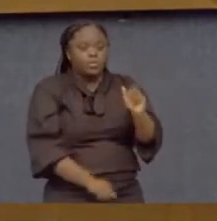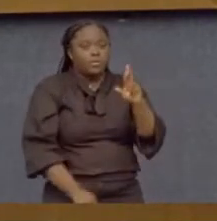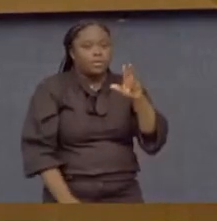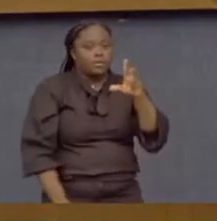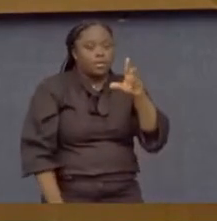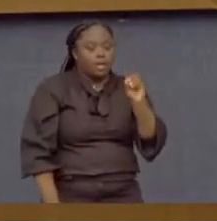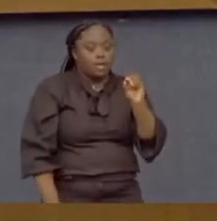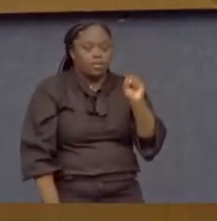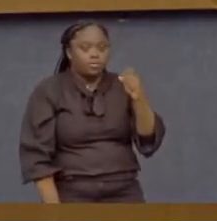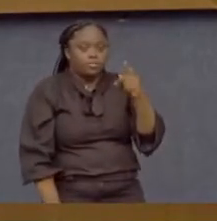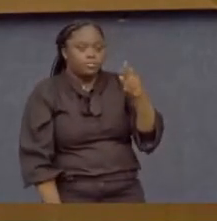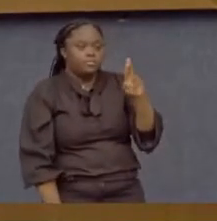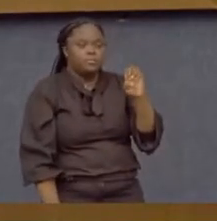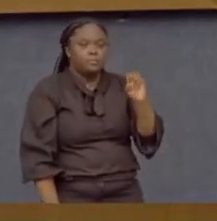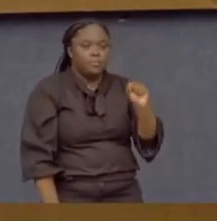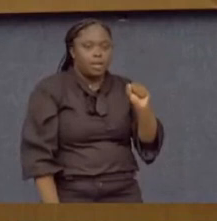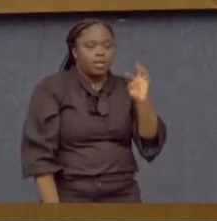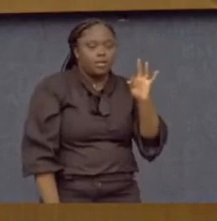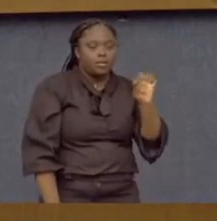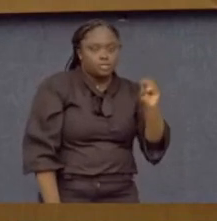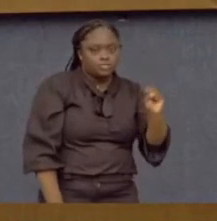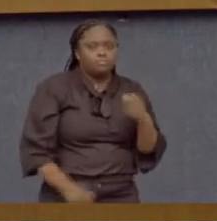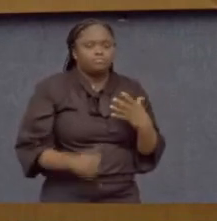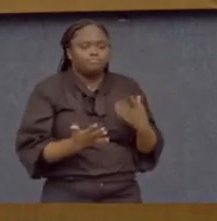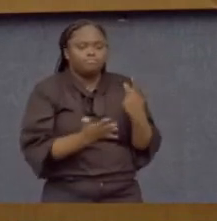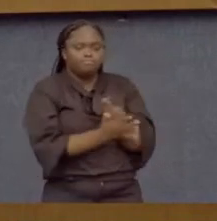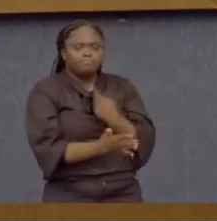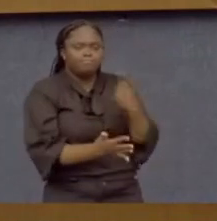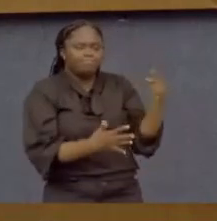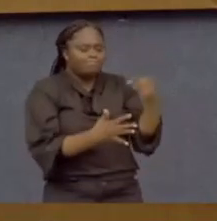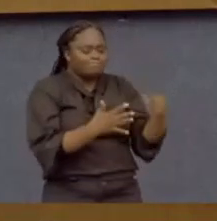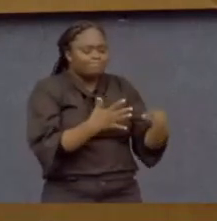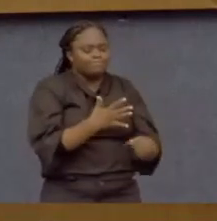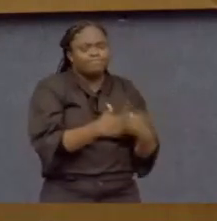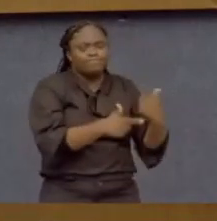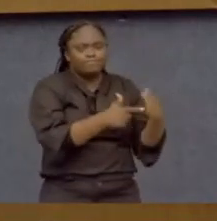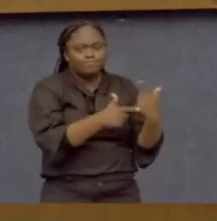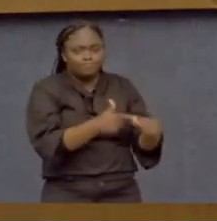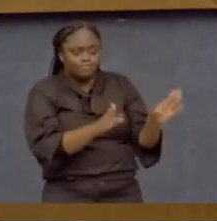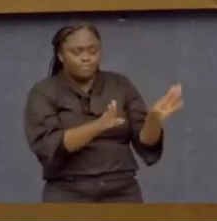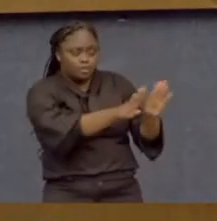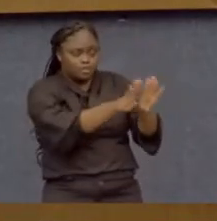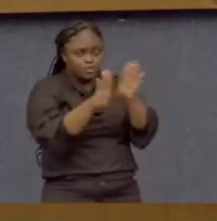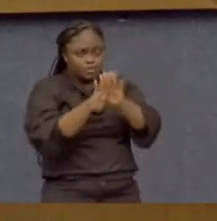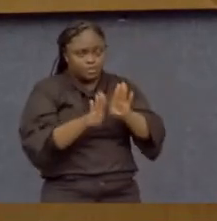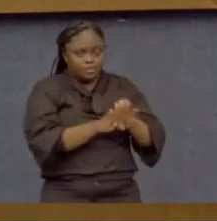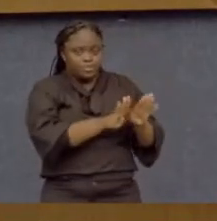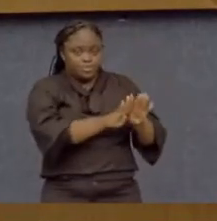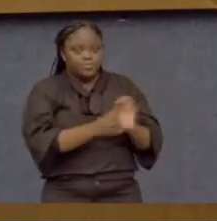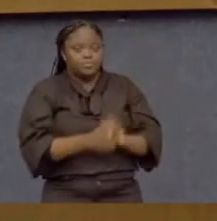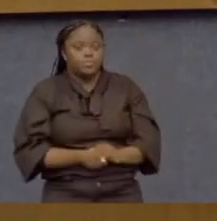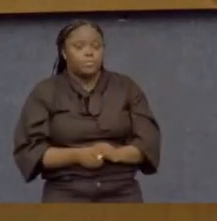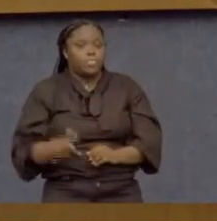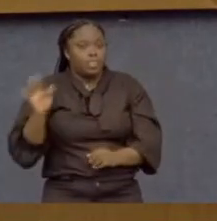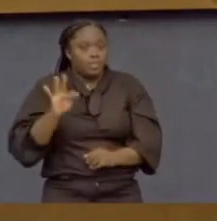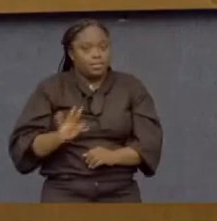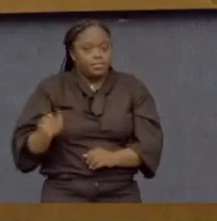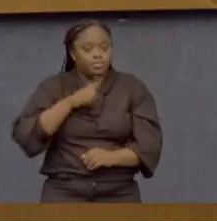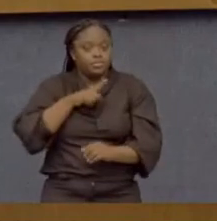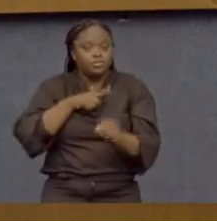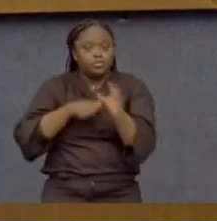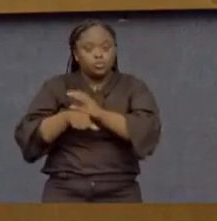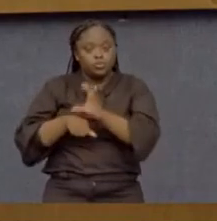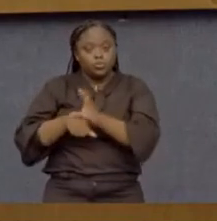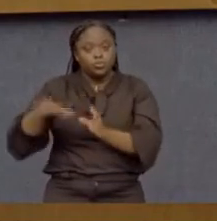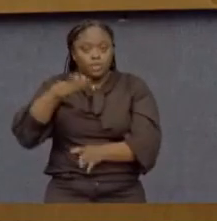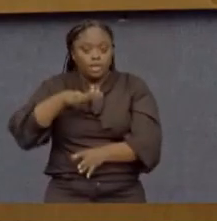de aviação foram fechadas e algumas das principais oficinas de aviação de Minas Gerais também foram fechadas. As universidades que tinham cursos